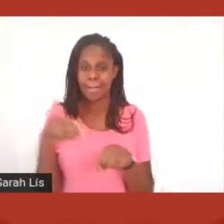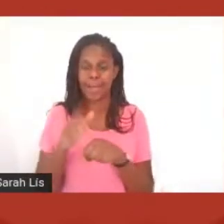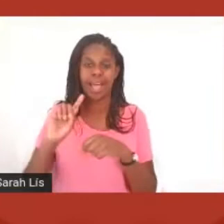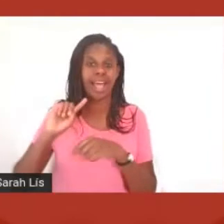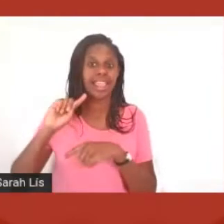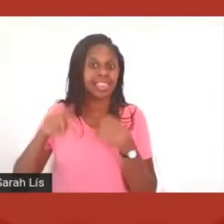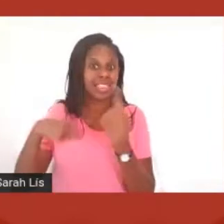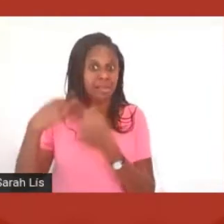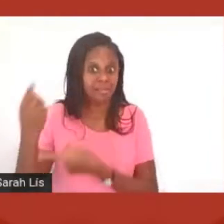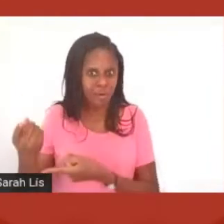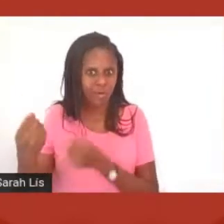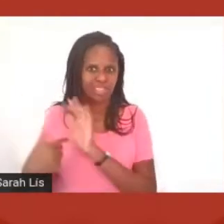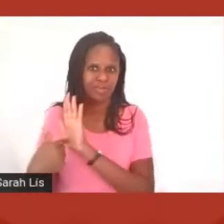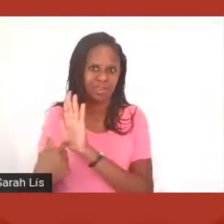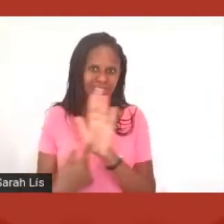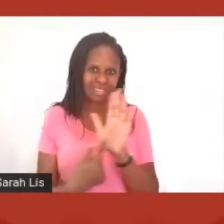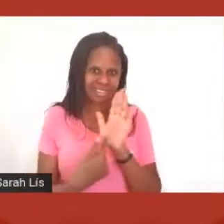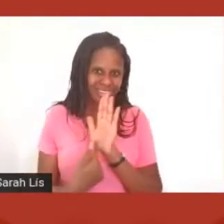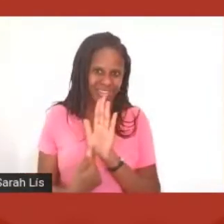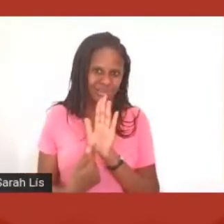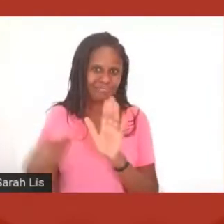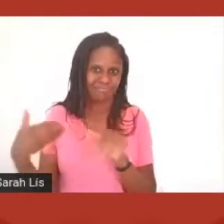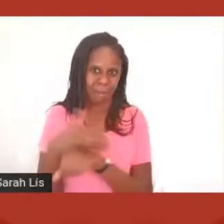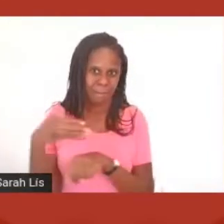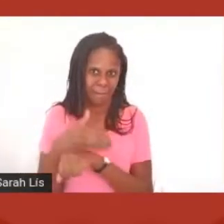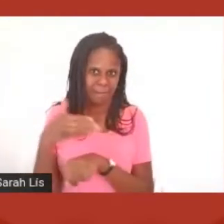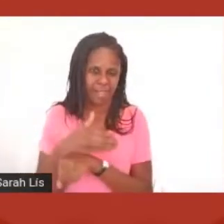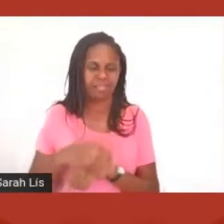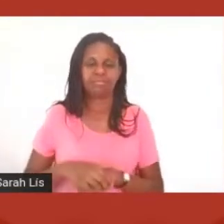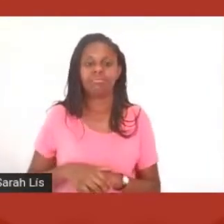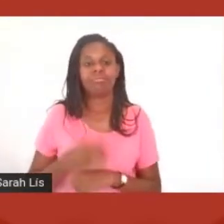fez a apresentação, eu não sei